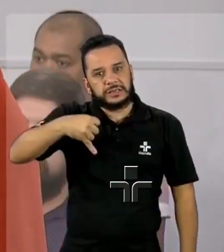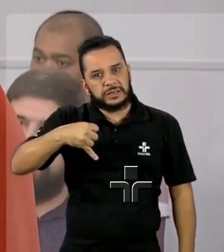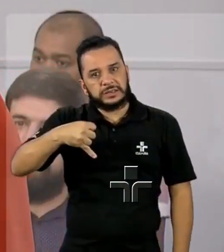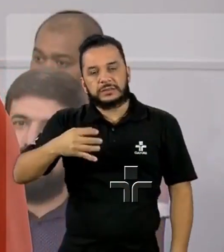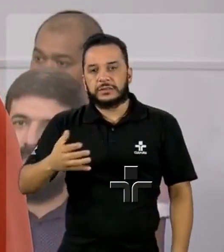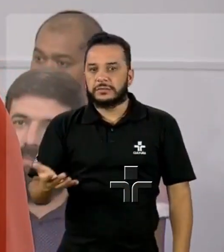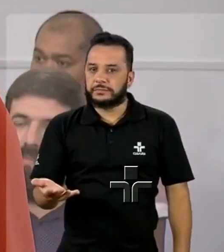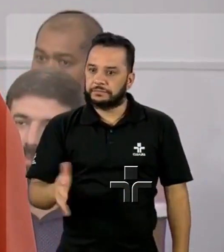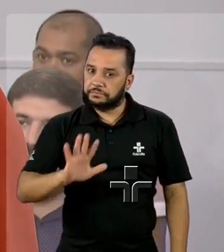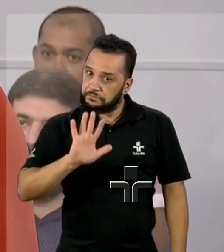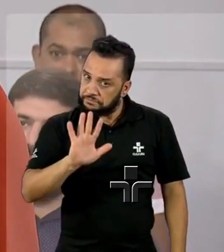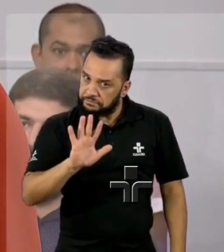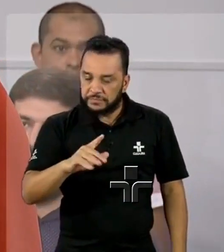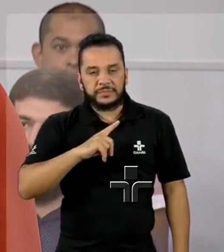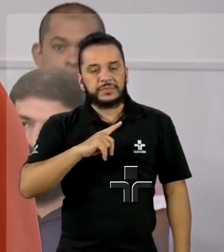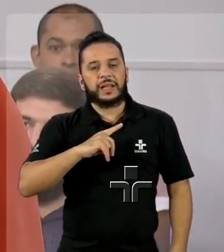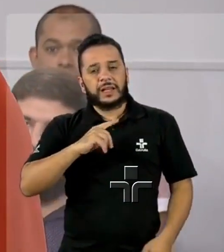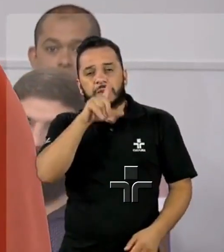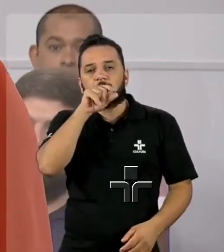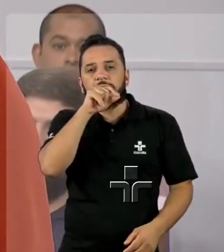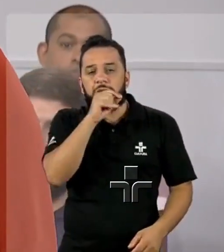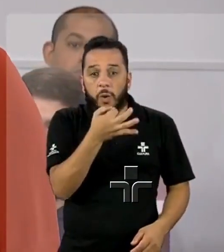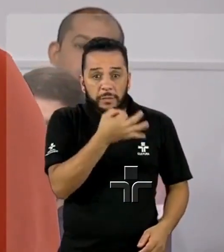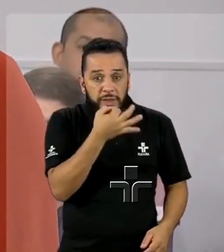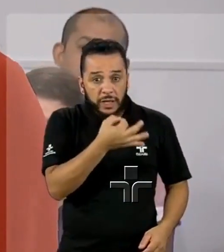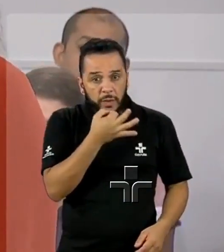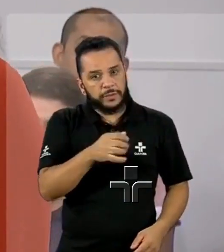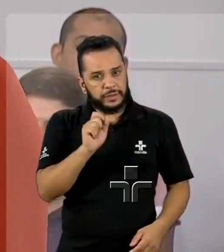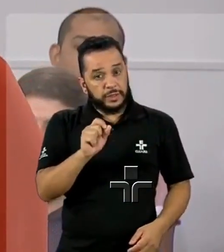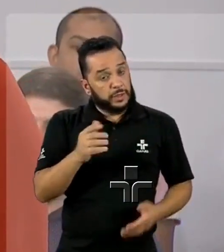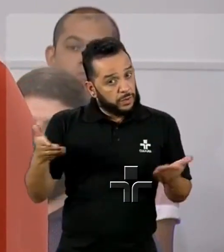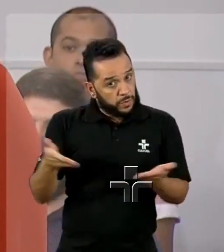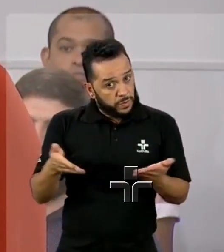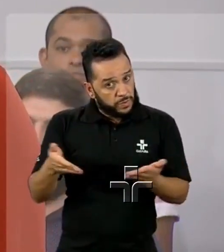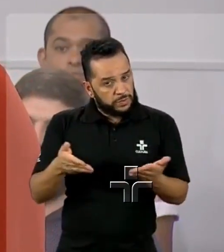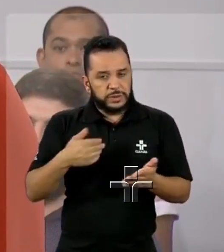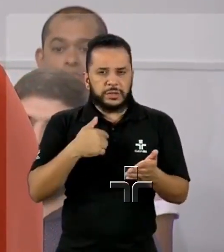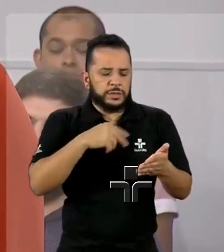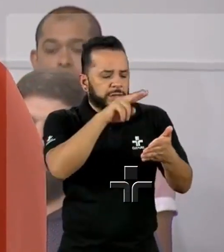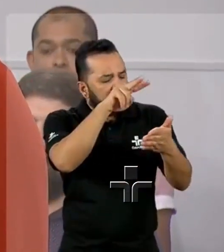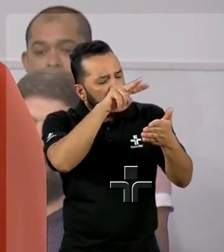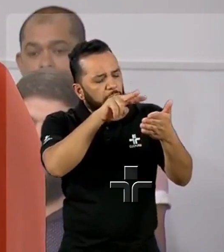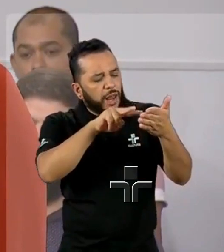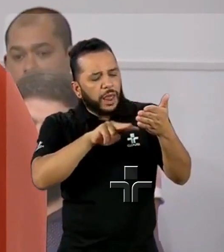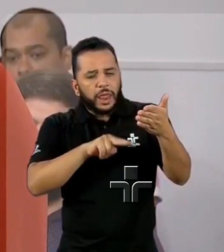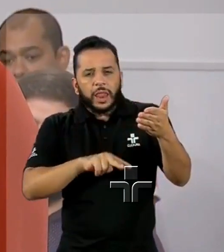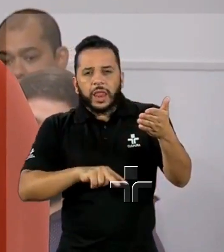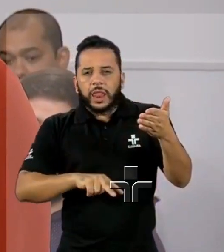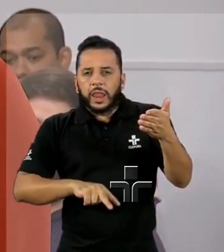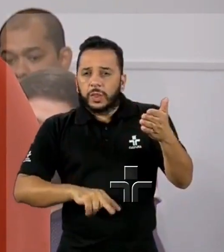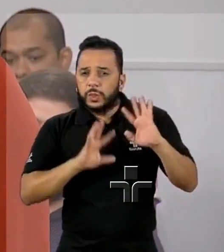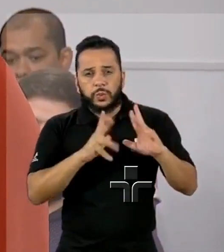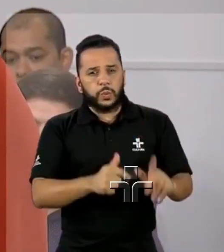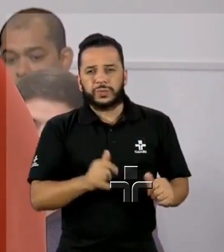o Taylor Platério diz pelo Twitter o seguinte: hoje não lemos nada na íntegra, preferimos a manchete, além